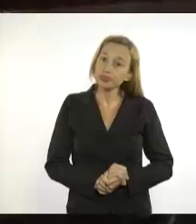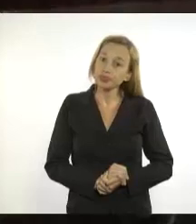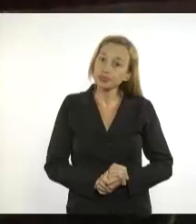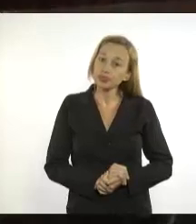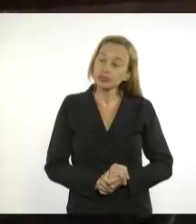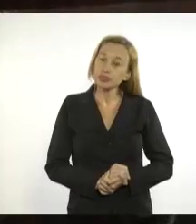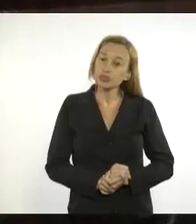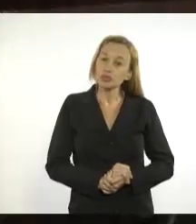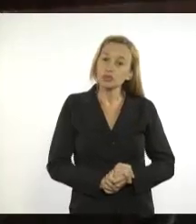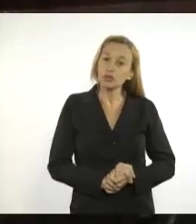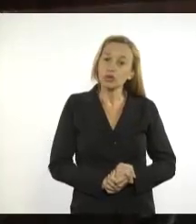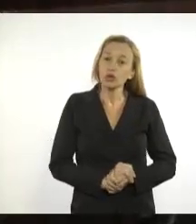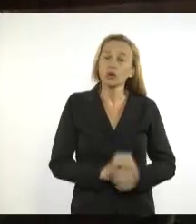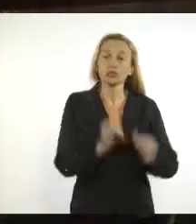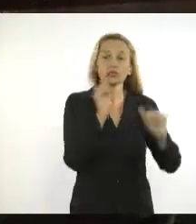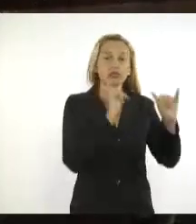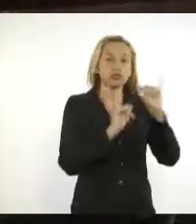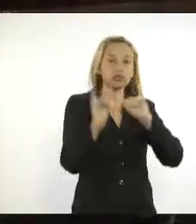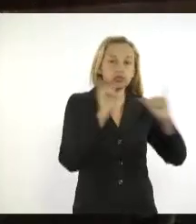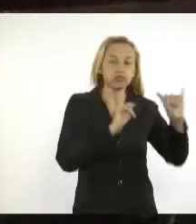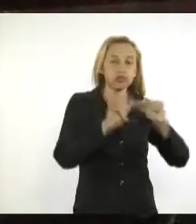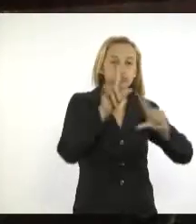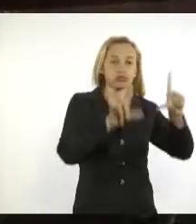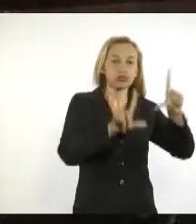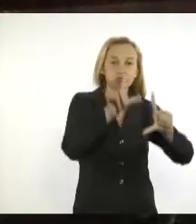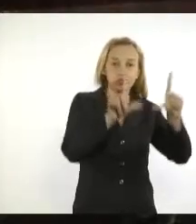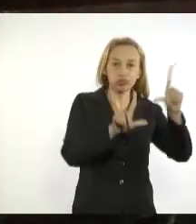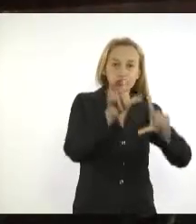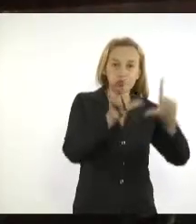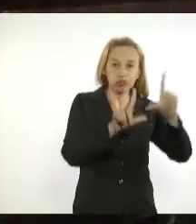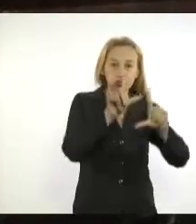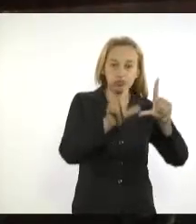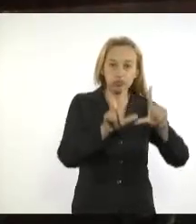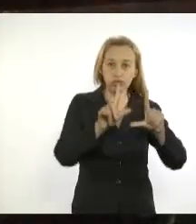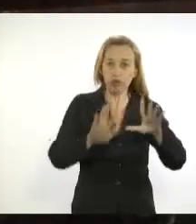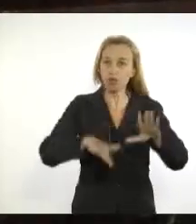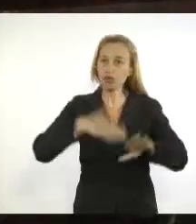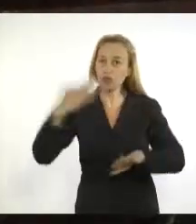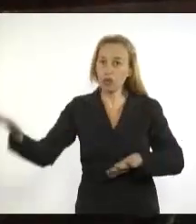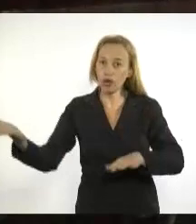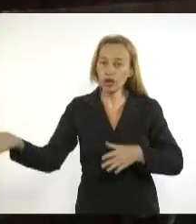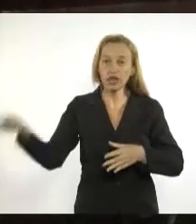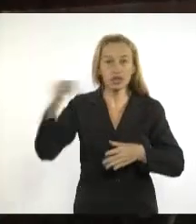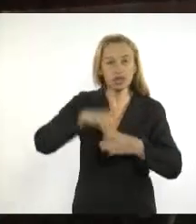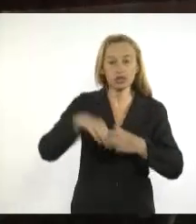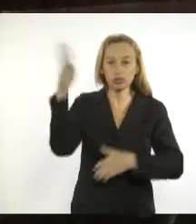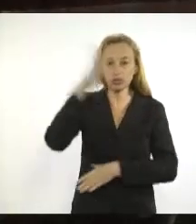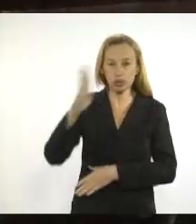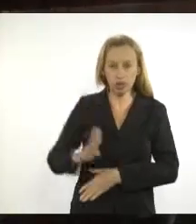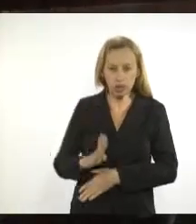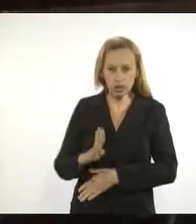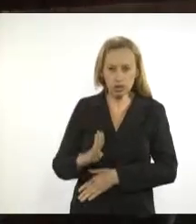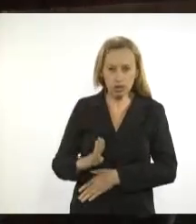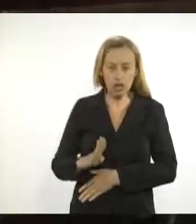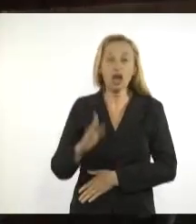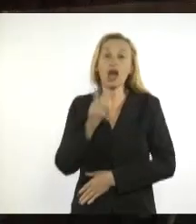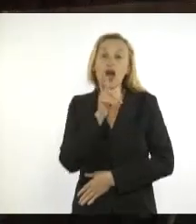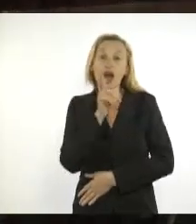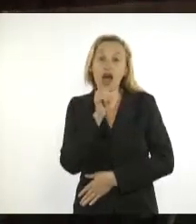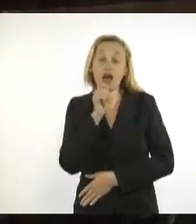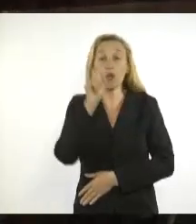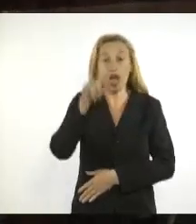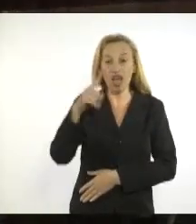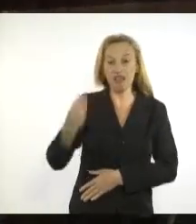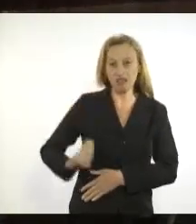manchetes dos jornais nacionais e internacionais. Afinal, água é vida, afinal, água é talvez